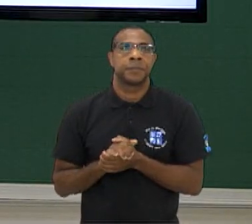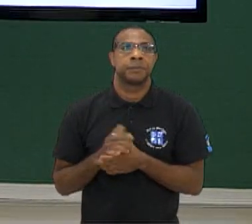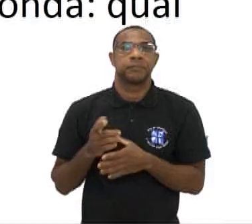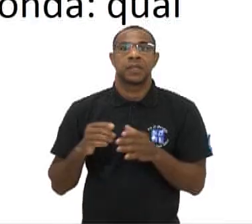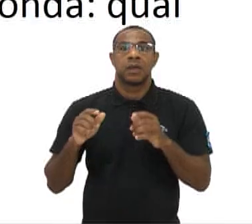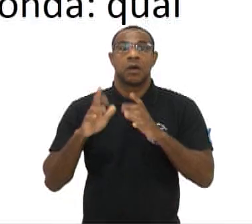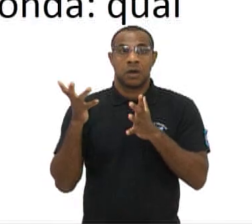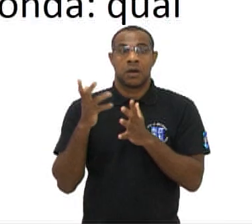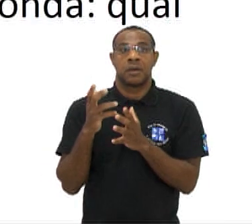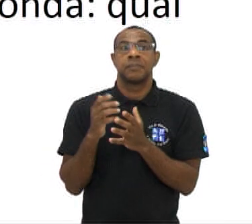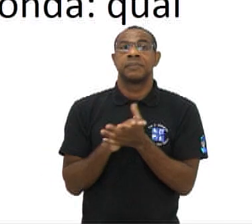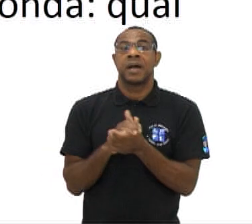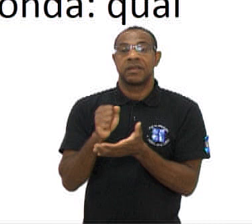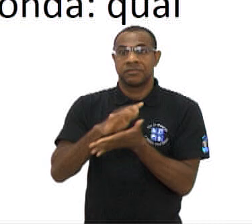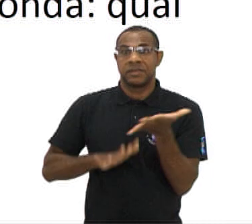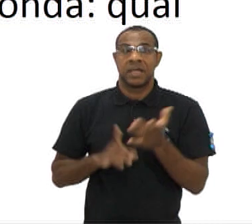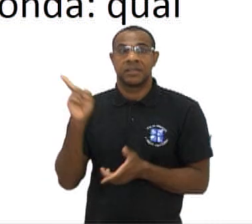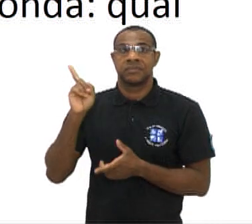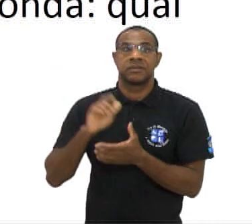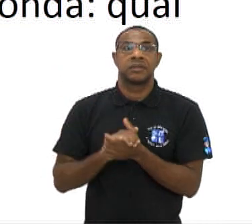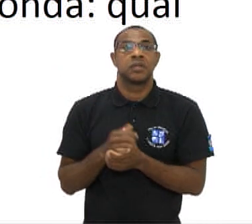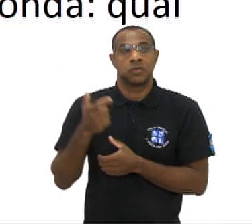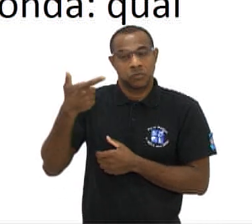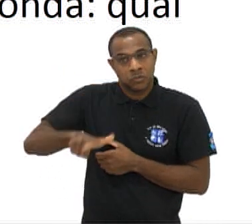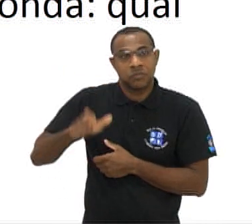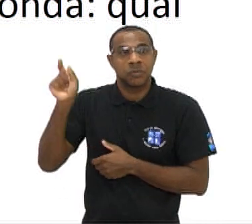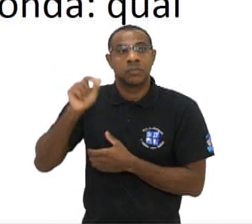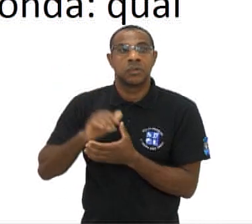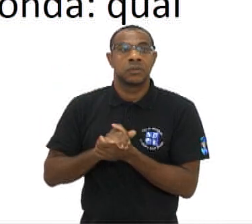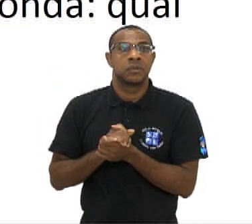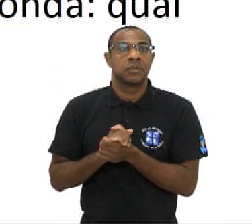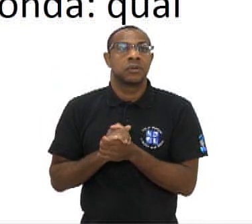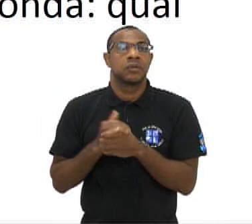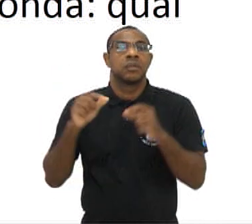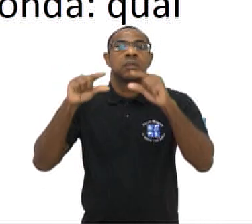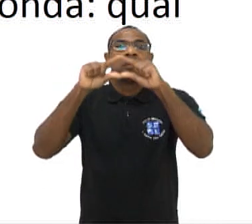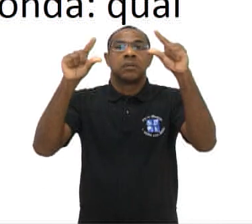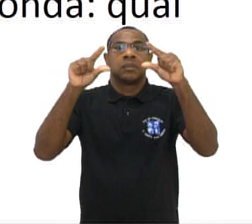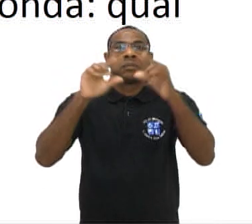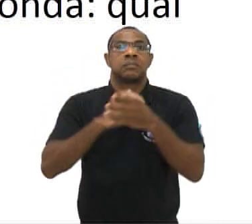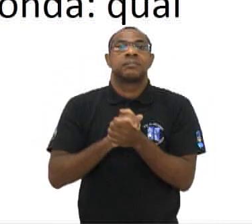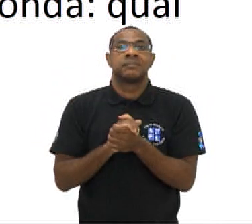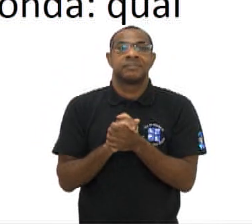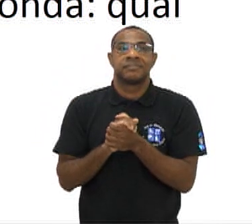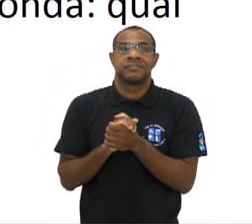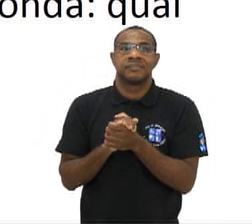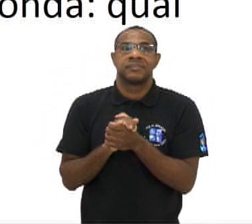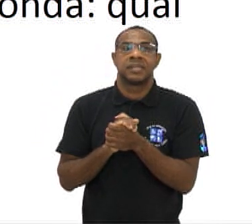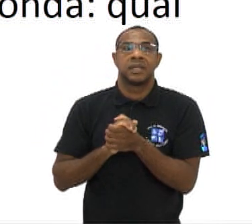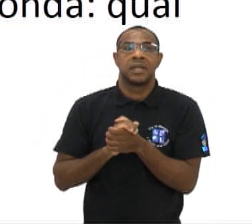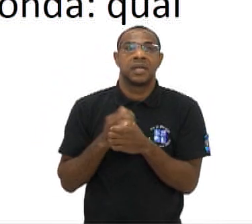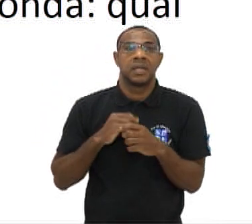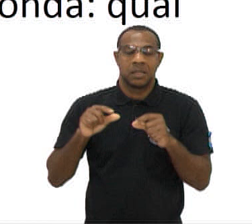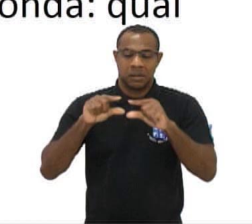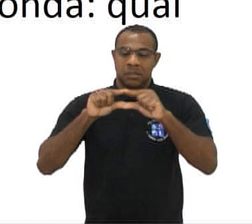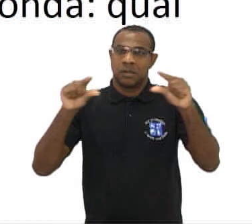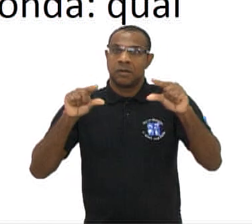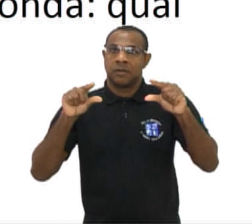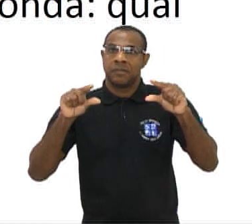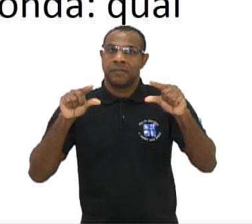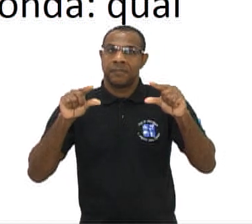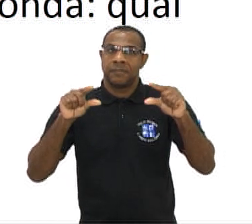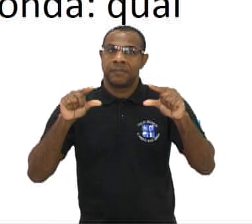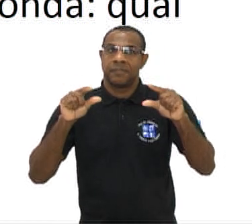uma atividade. Coloquei aqui, novamente, o que está dizendo, imprensa em questão, das fake news